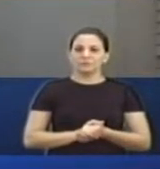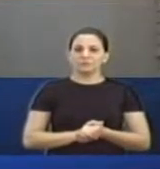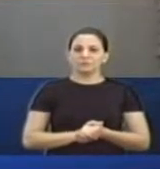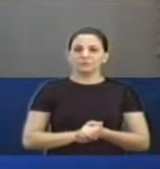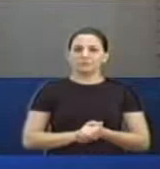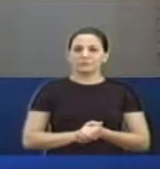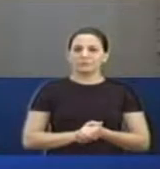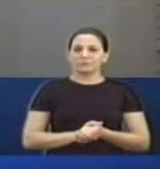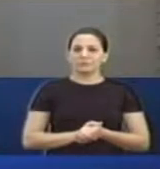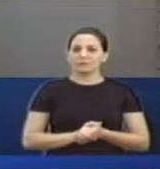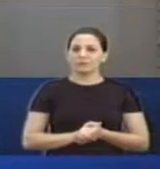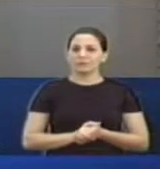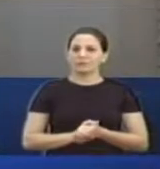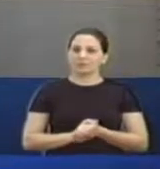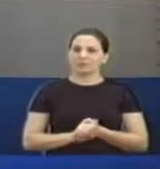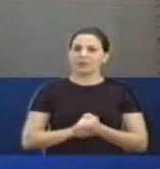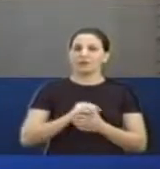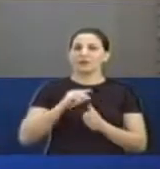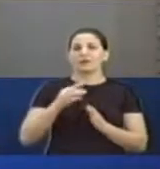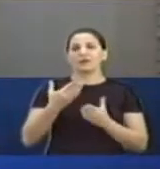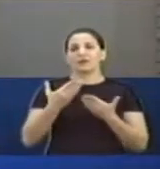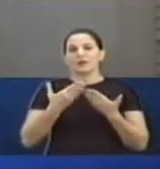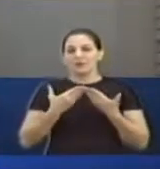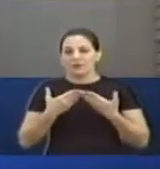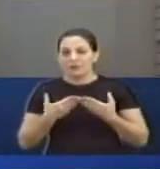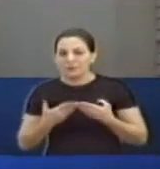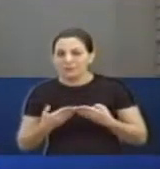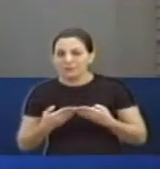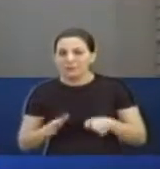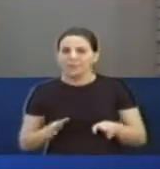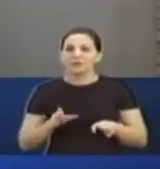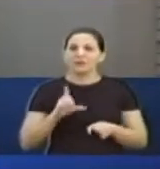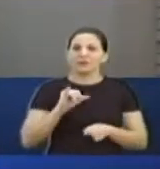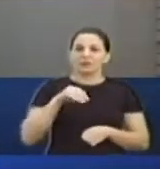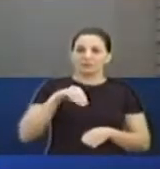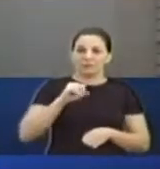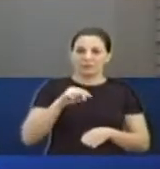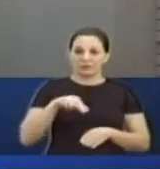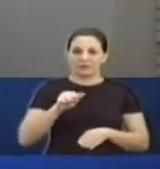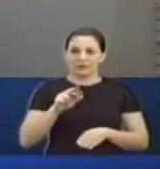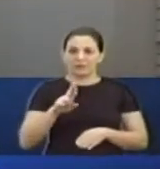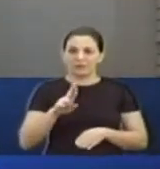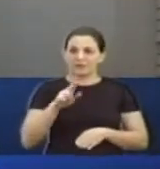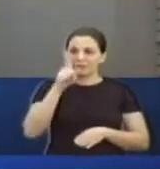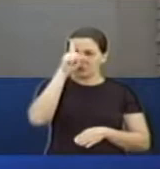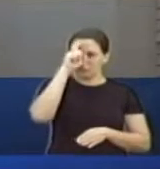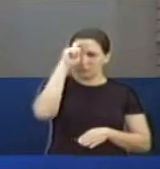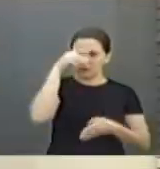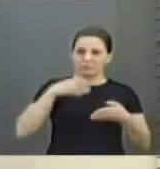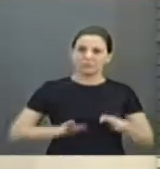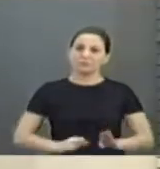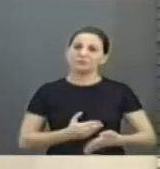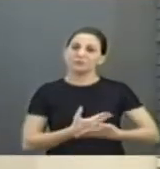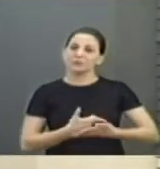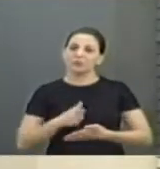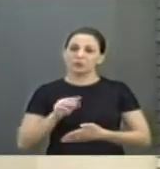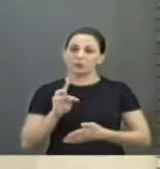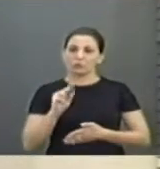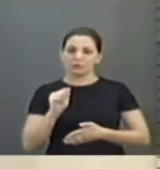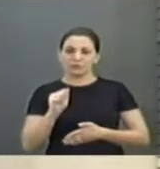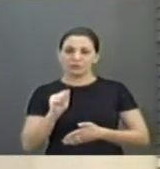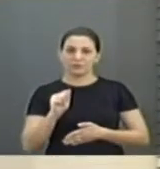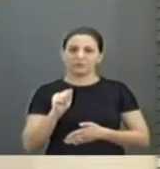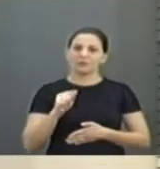a queda da liminar da gota em São Paulo. Eu acho que todos nós,